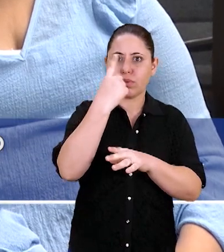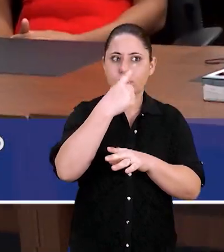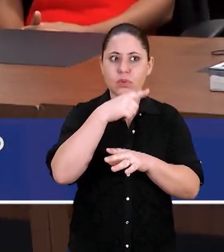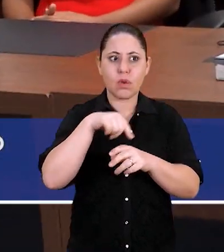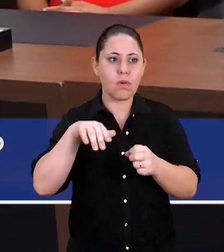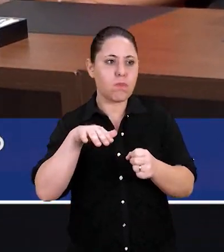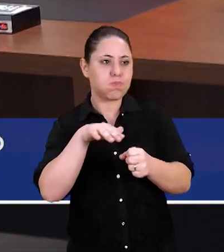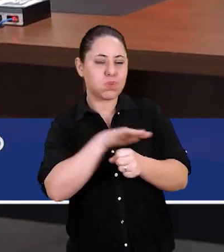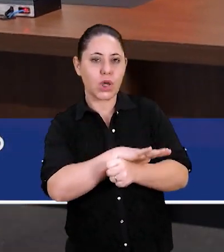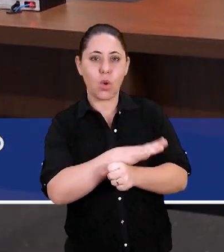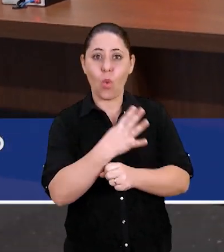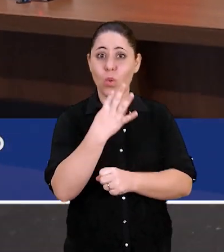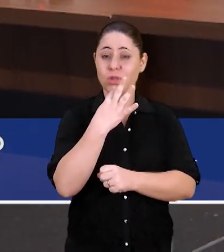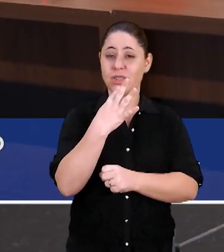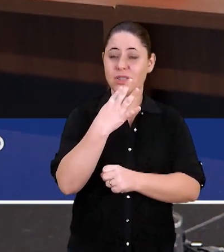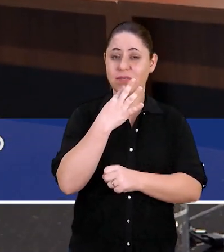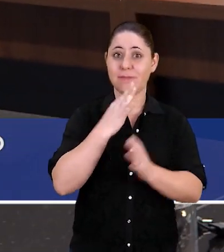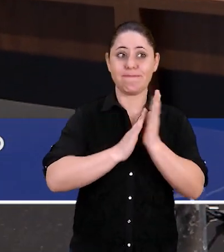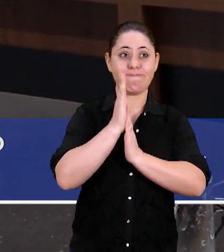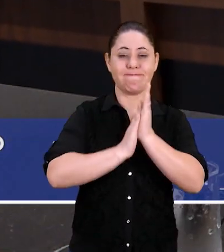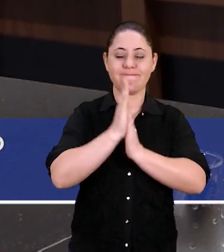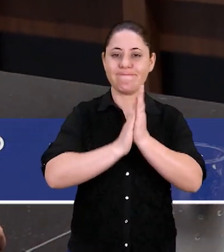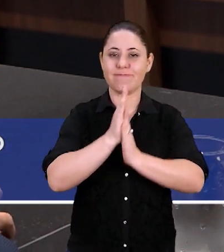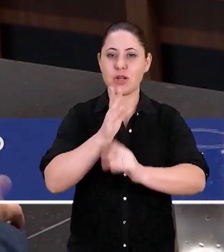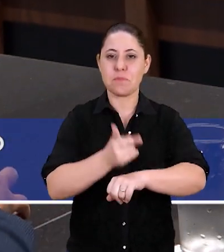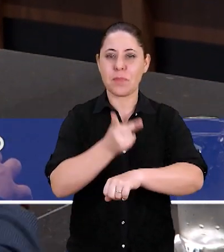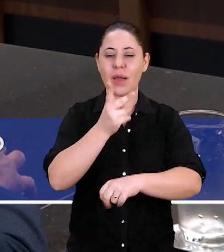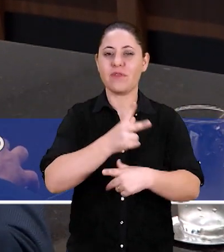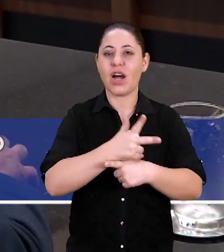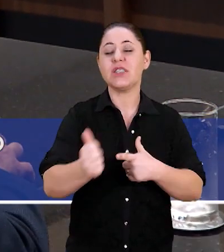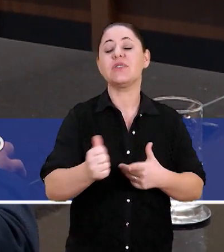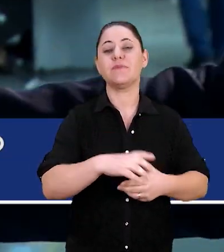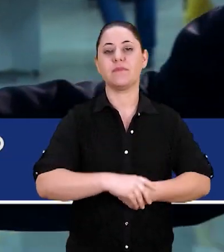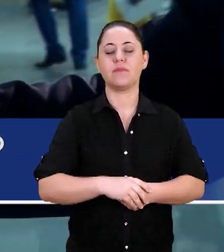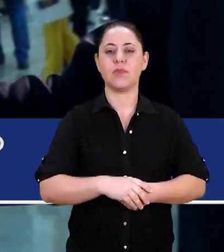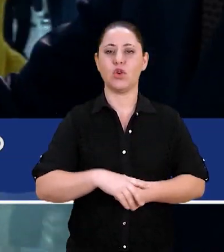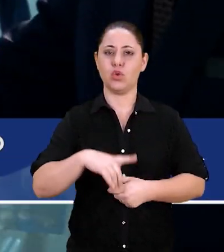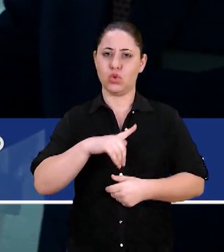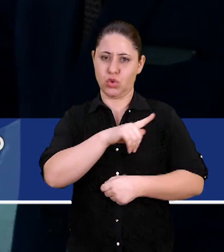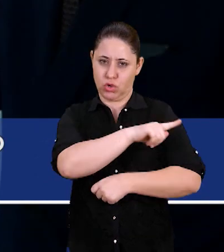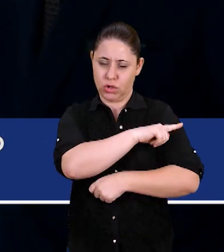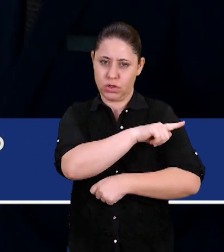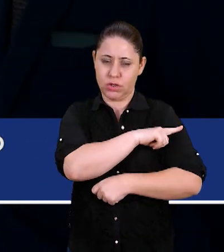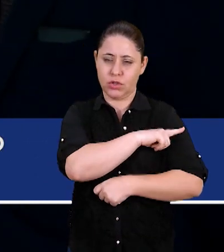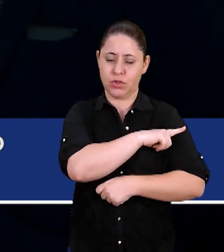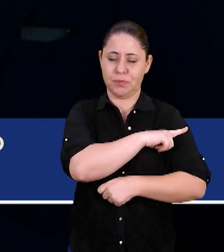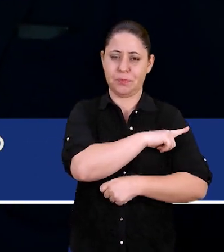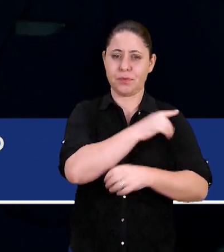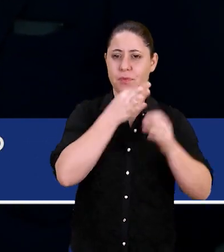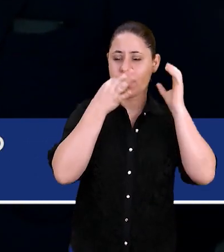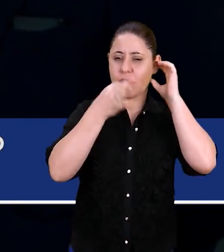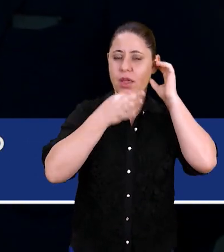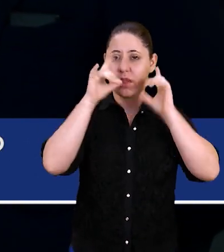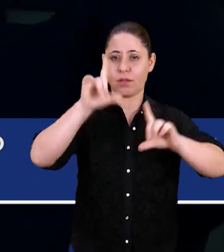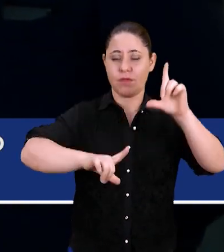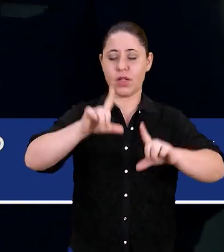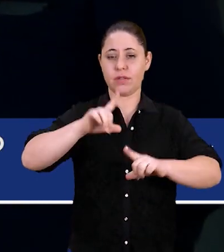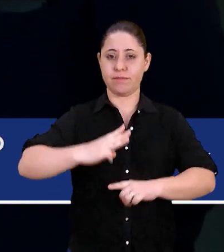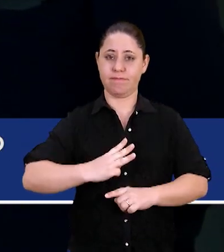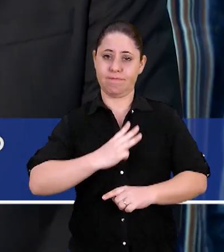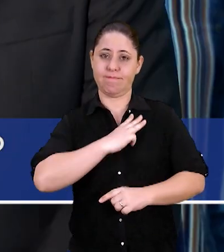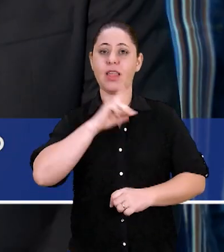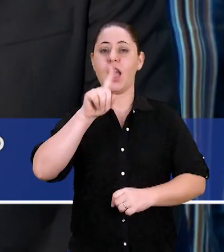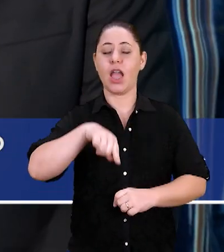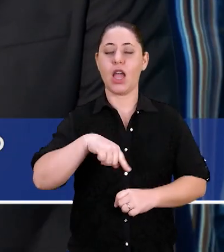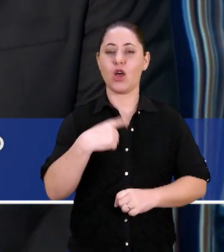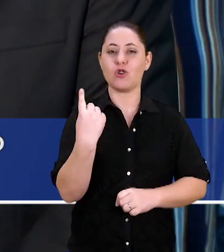a expectativa para conhecer os vencedores da noite só aumentava. O gerente de TV e rádio da Casa de Leis, Maurício